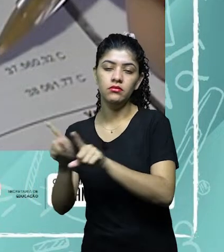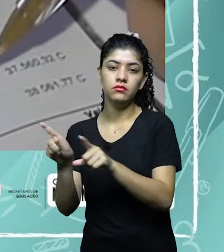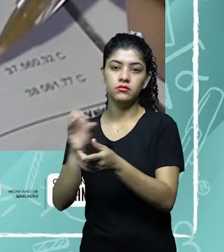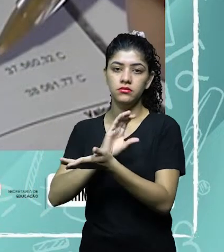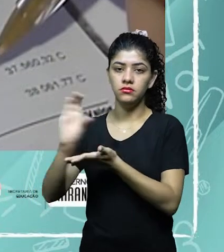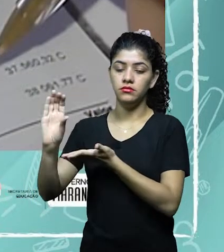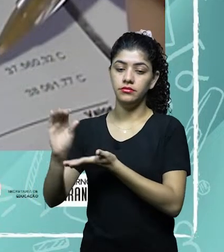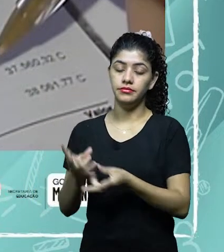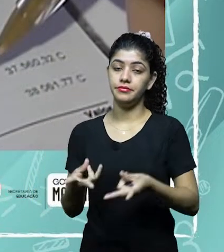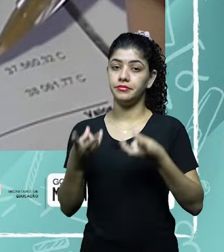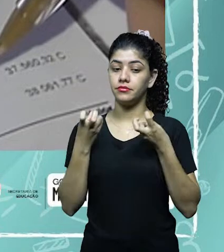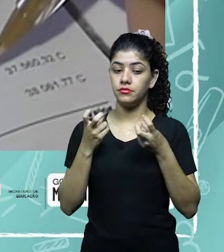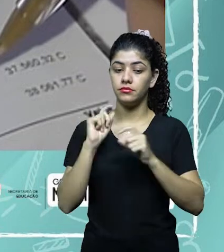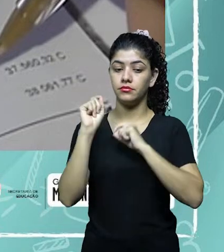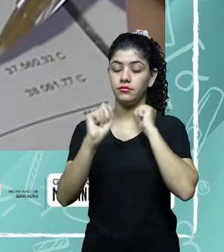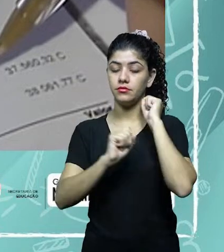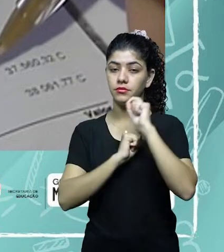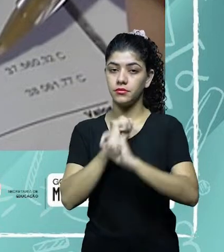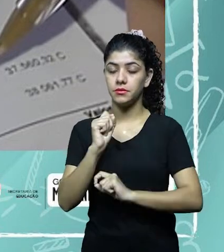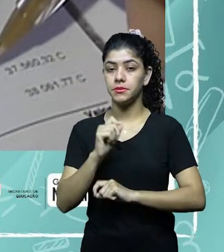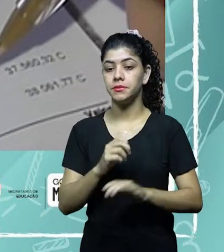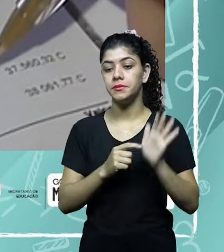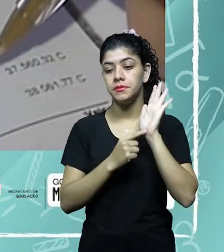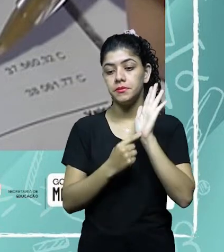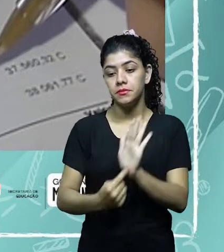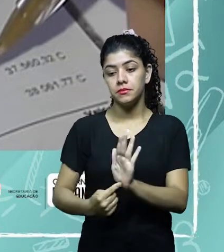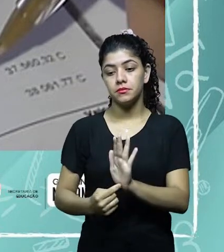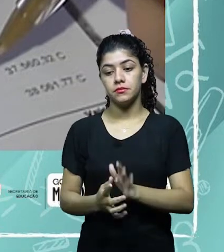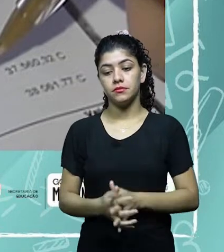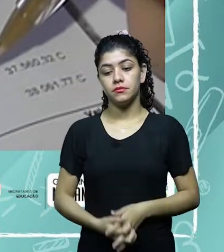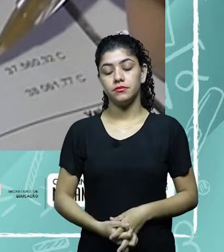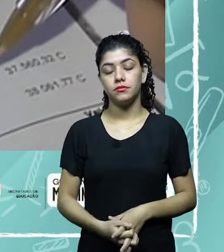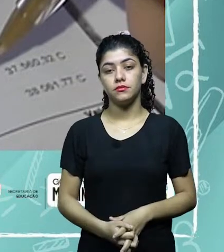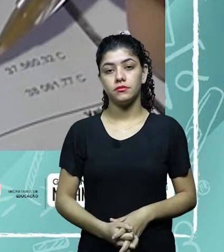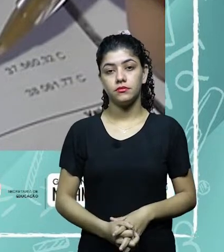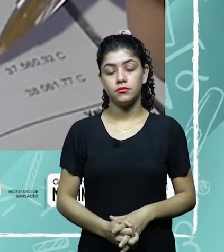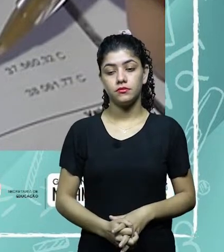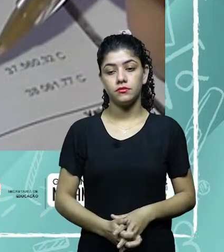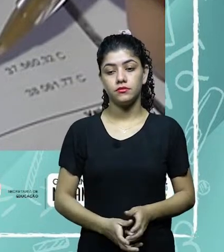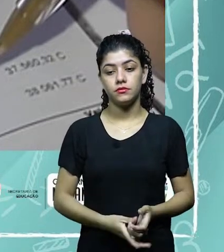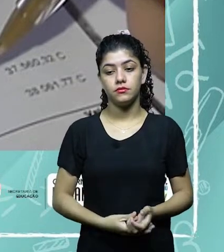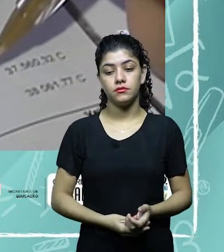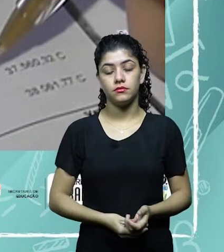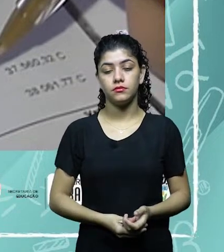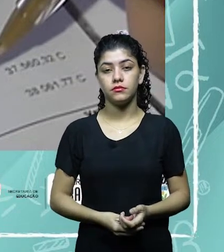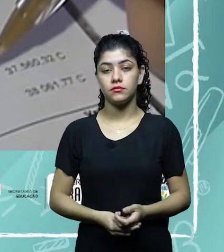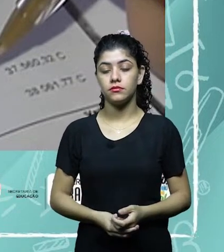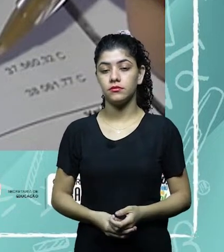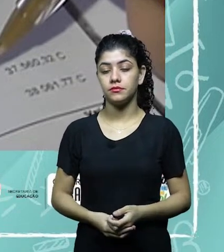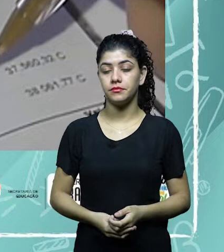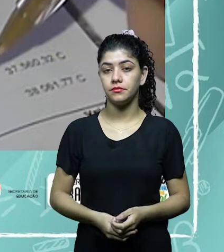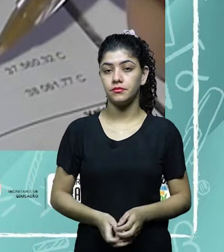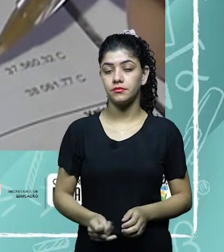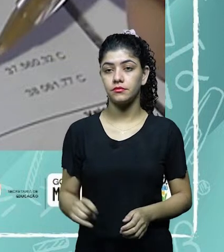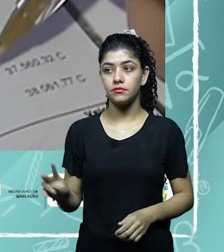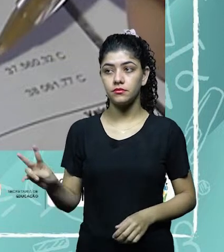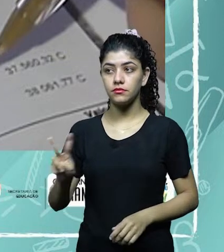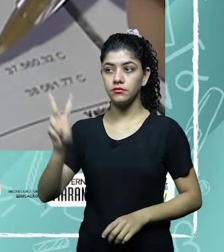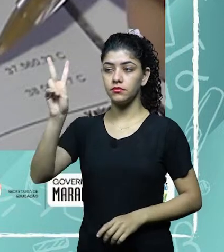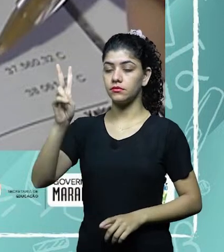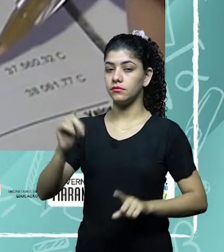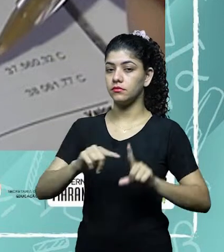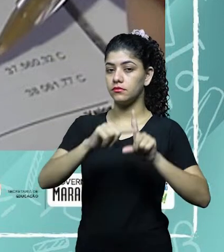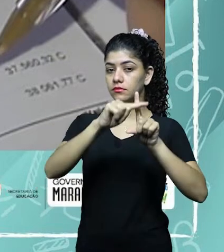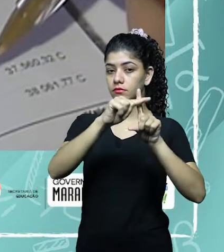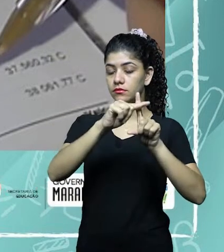saída. Vejam que no demonstrativo bancário, os valores positivos,